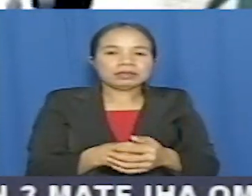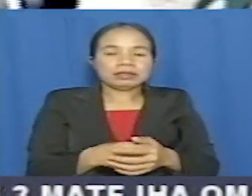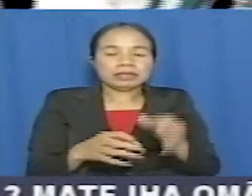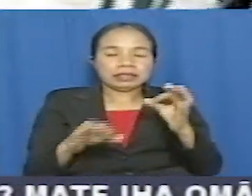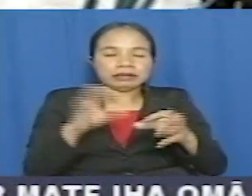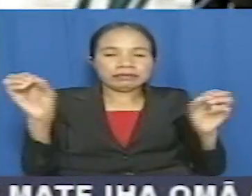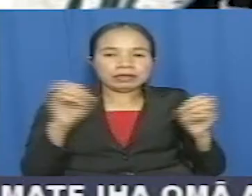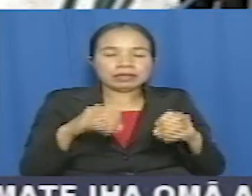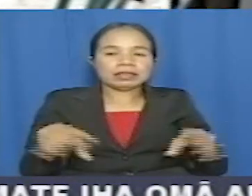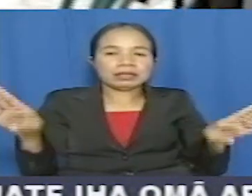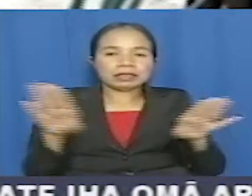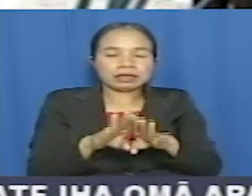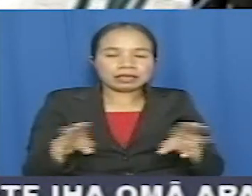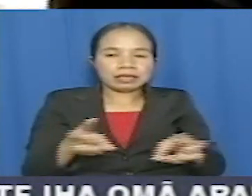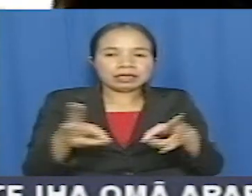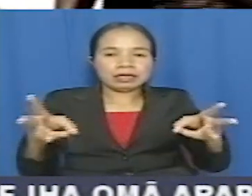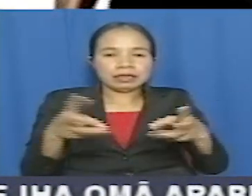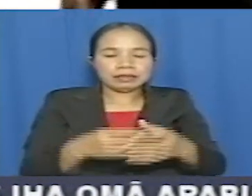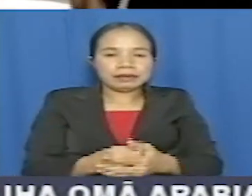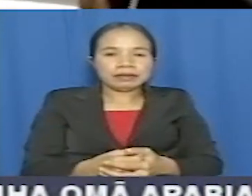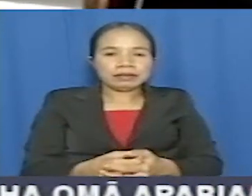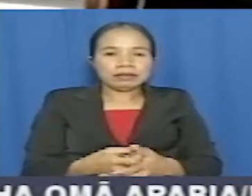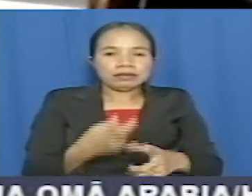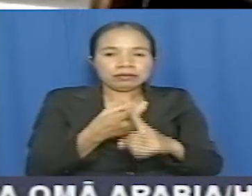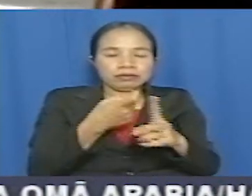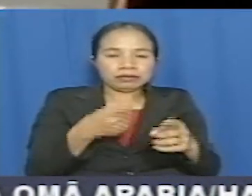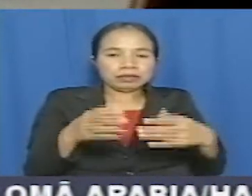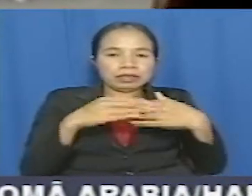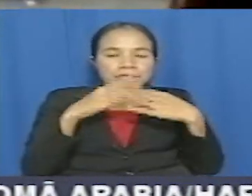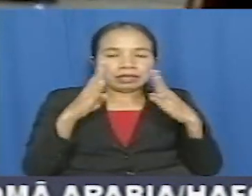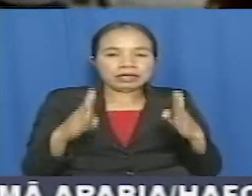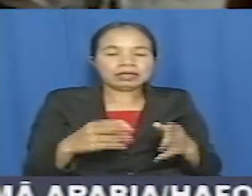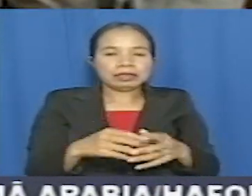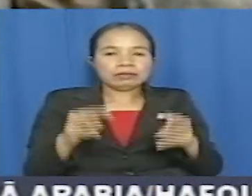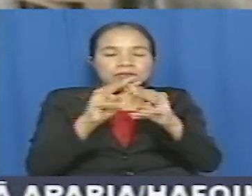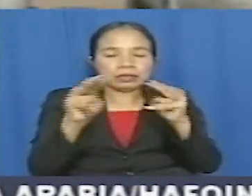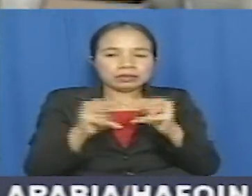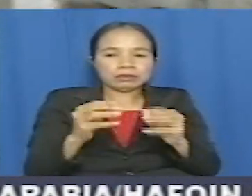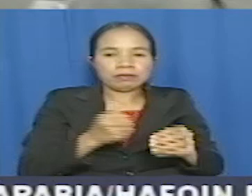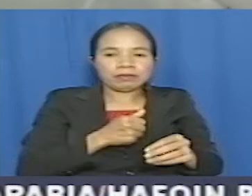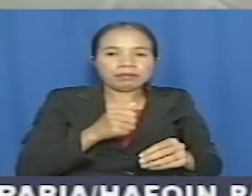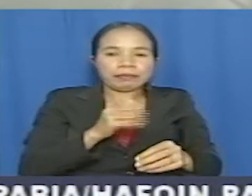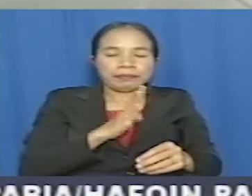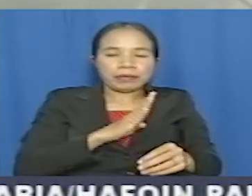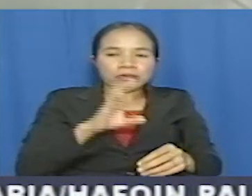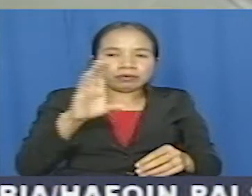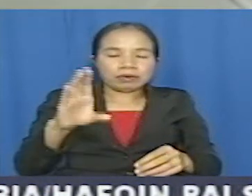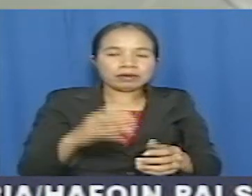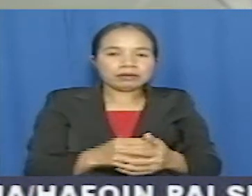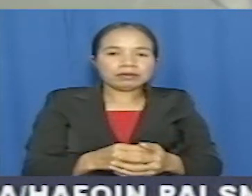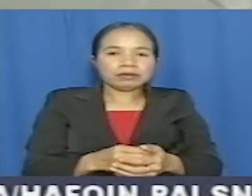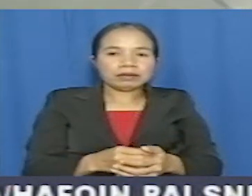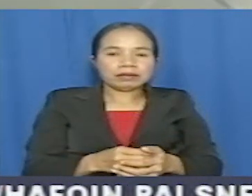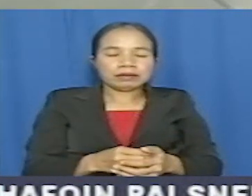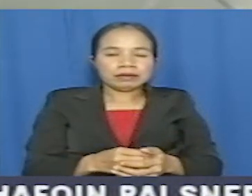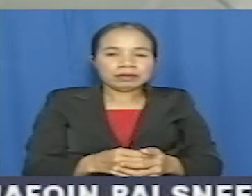que lá ia na cerca sanitária. Si parte autoridade município de Bocó, mas vai lançamento rene. Agora tu encerramento